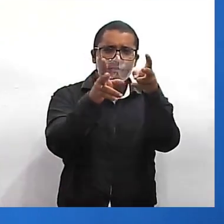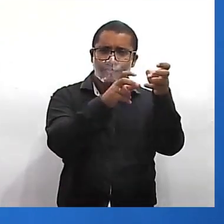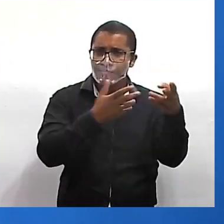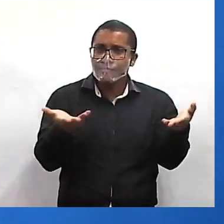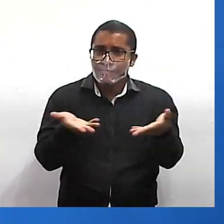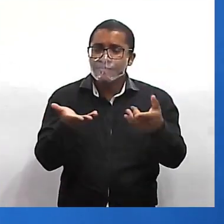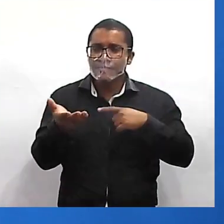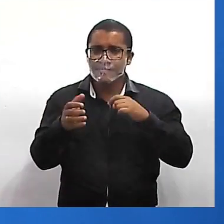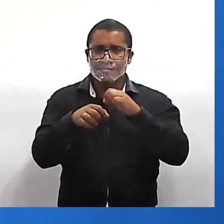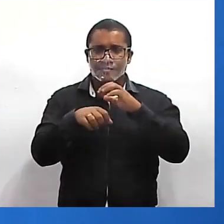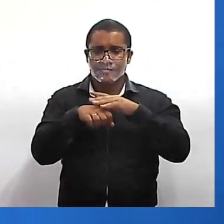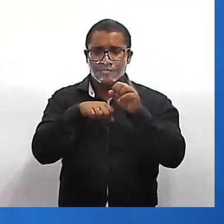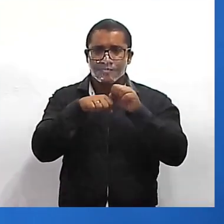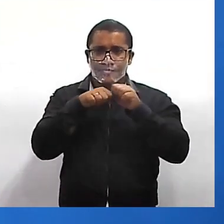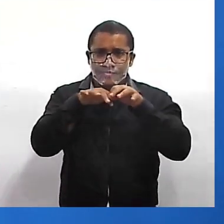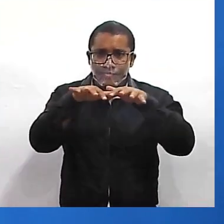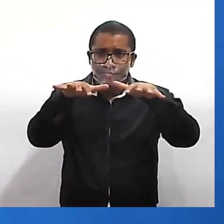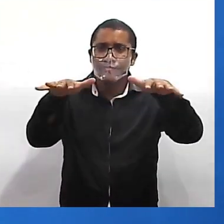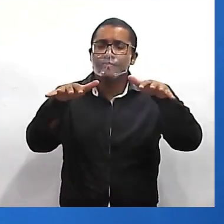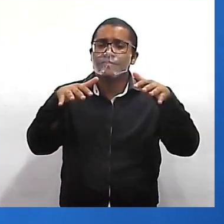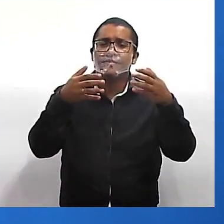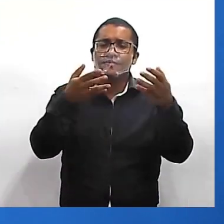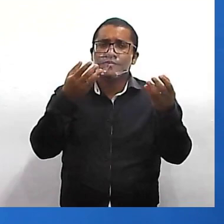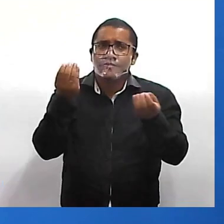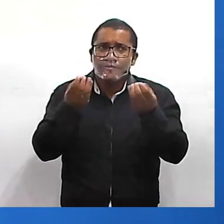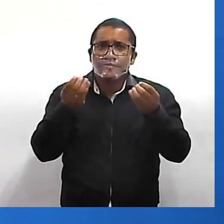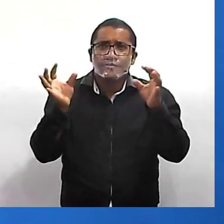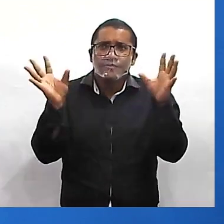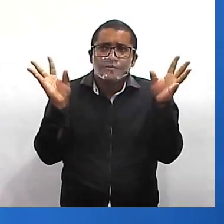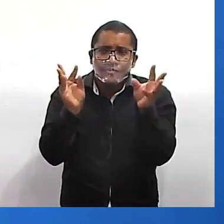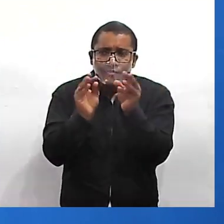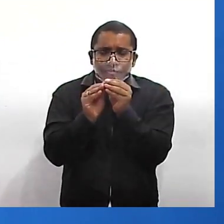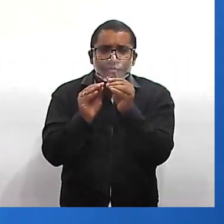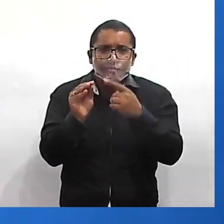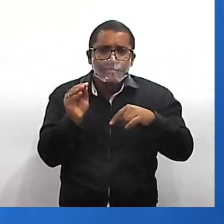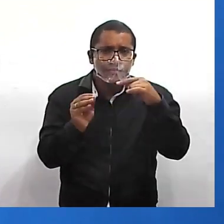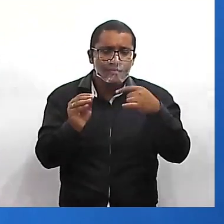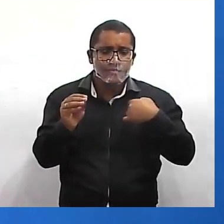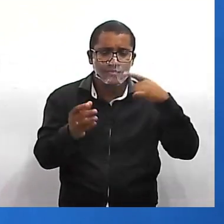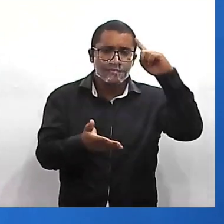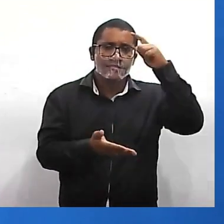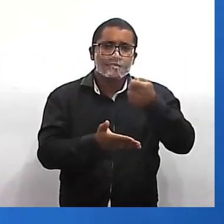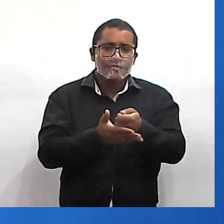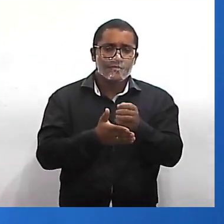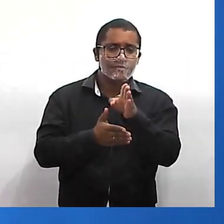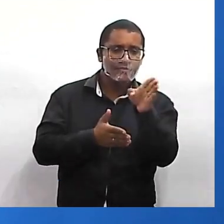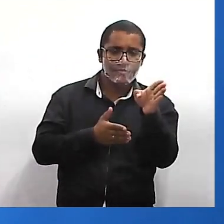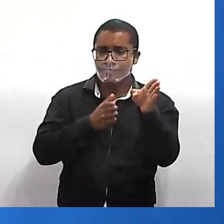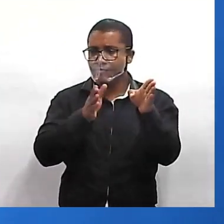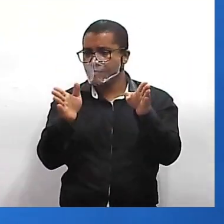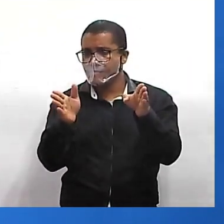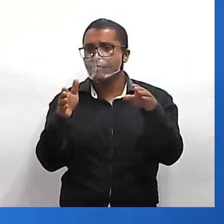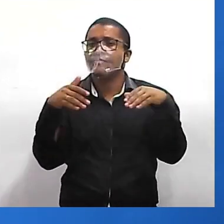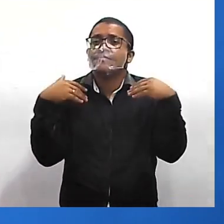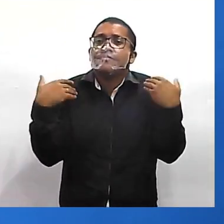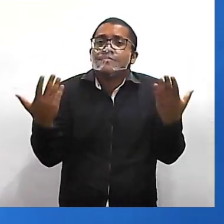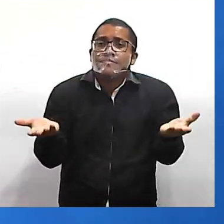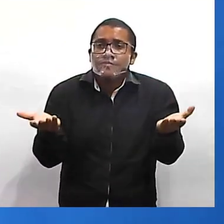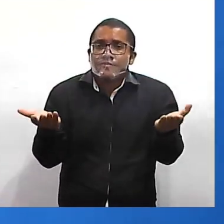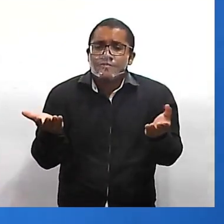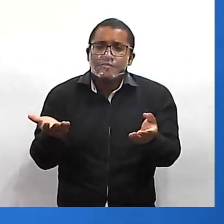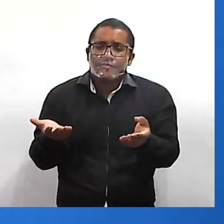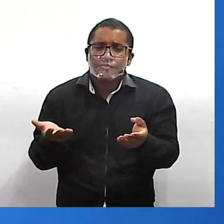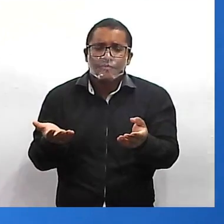desta pandemia, tudo isso, então, qual caminho eu devo escolher, né? Então, Cris, o que é que você